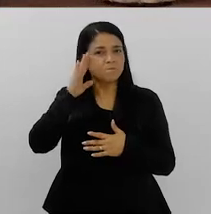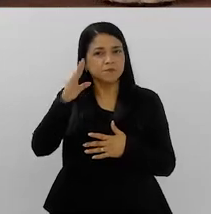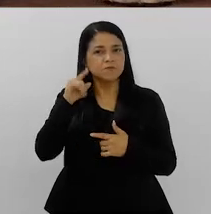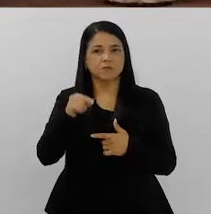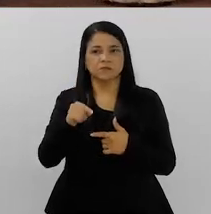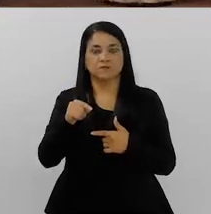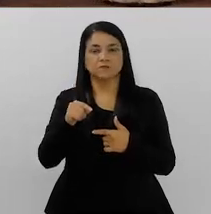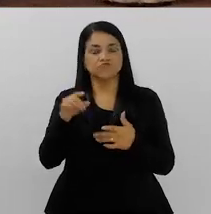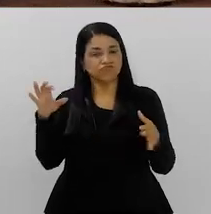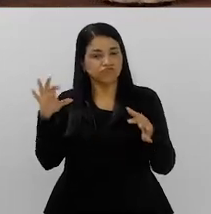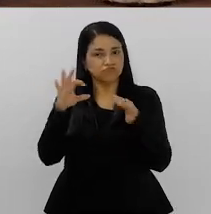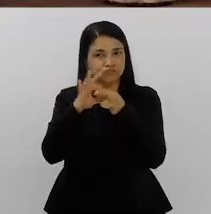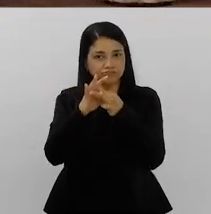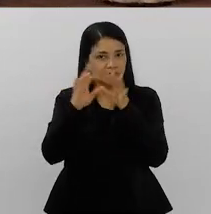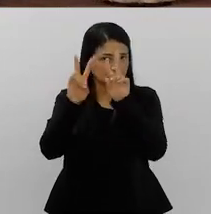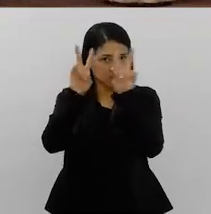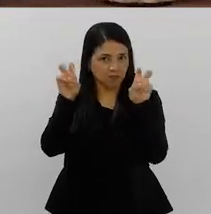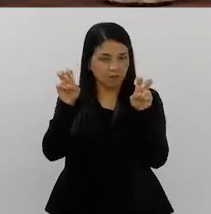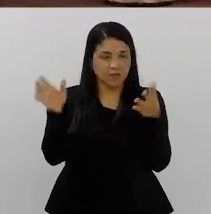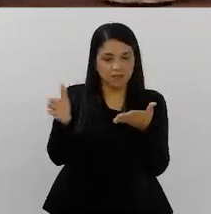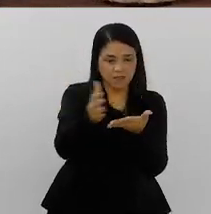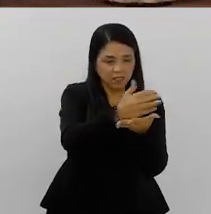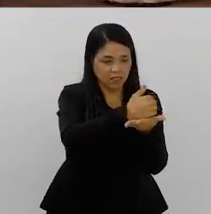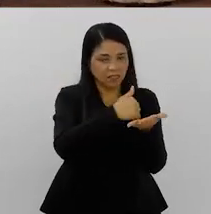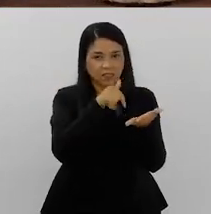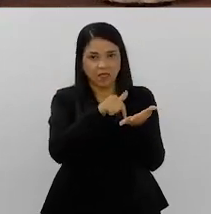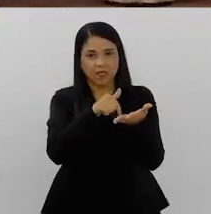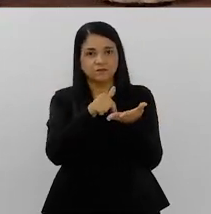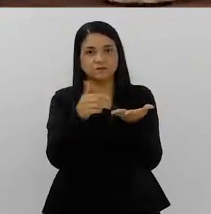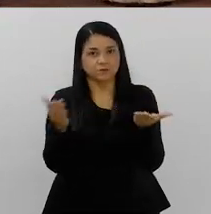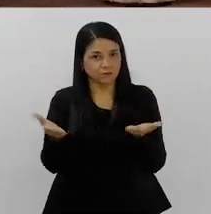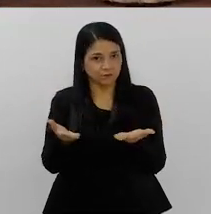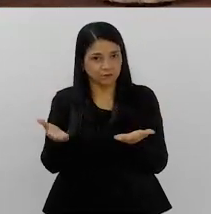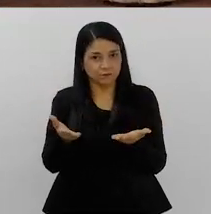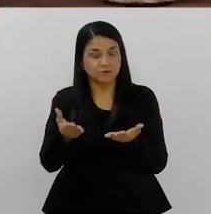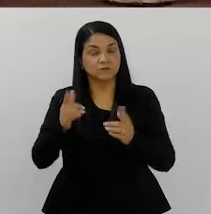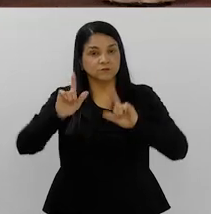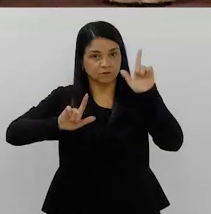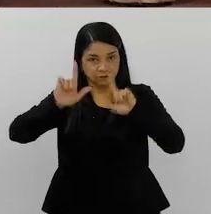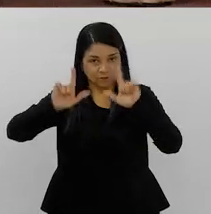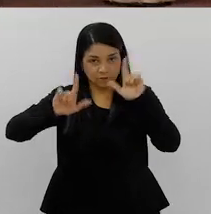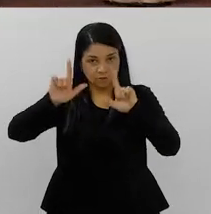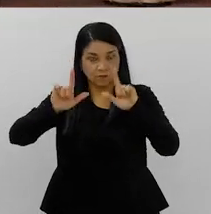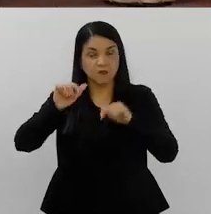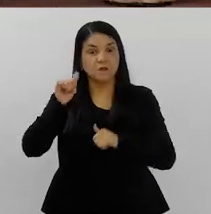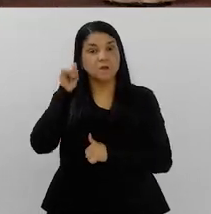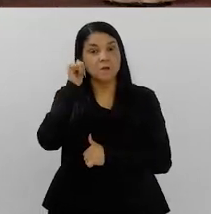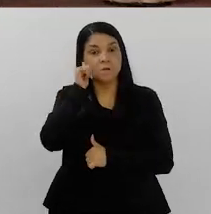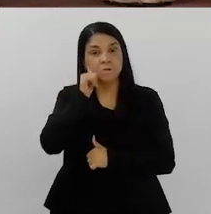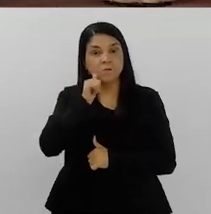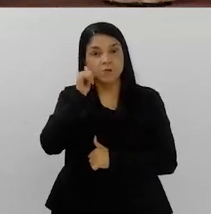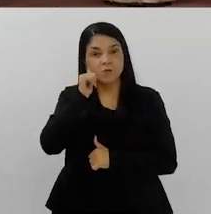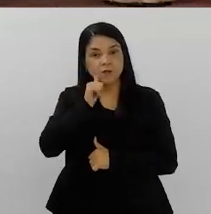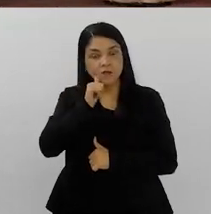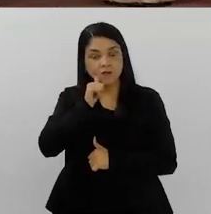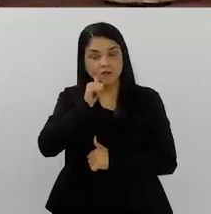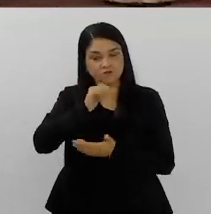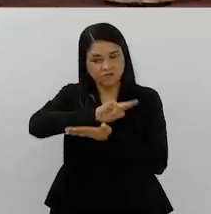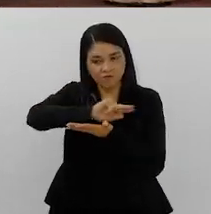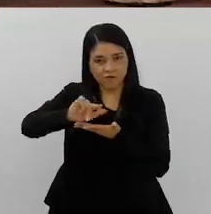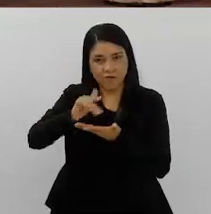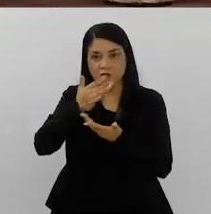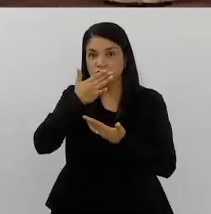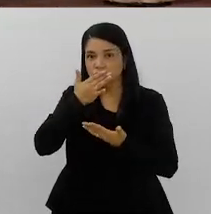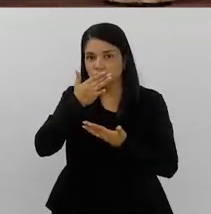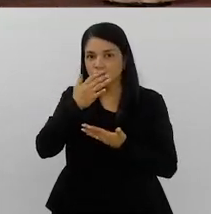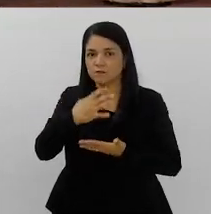principalmente pelo gancho que a gente tá pelos dados que a gente tá querendo levantar nesse programa Mulheres de Peito